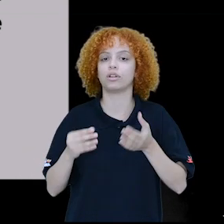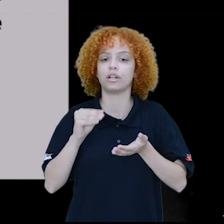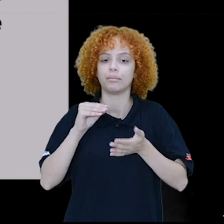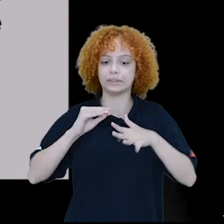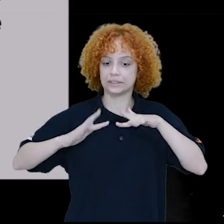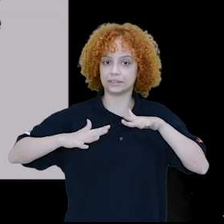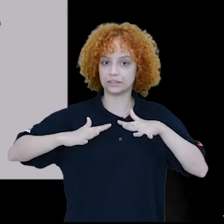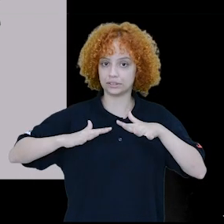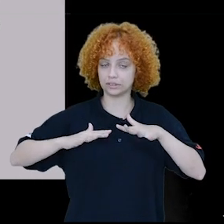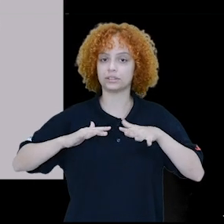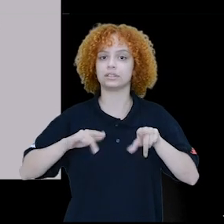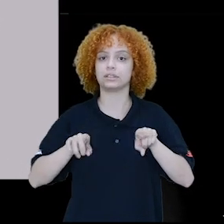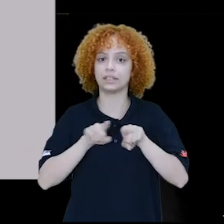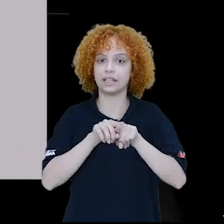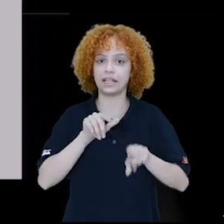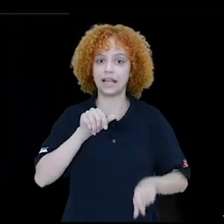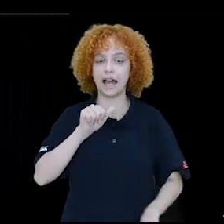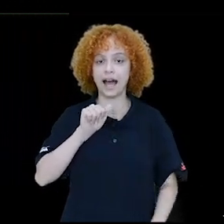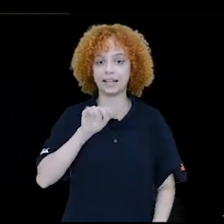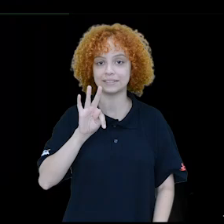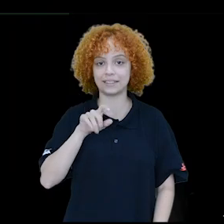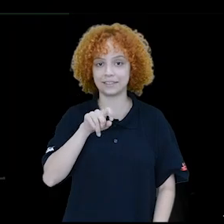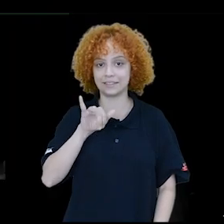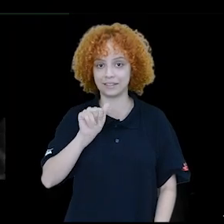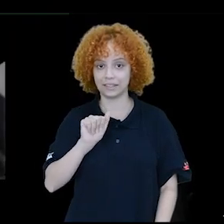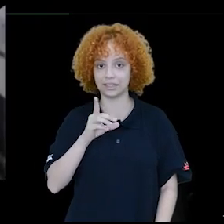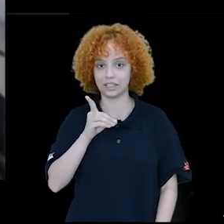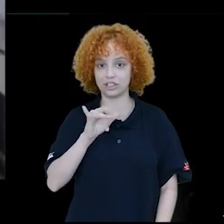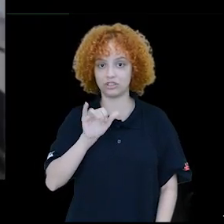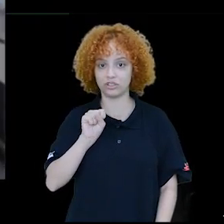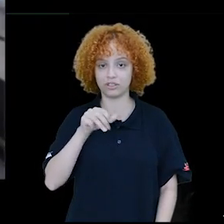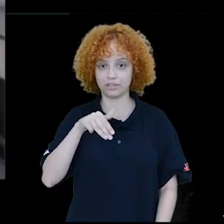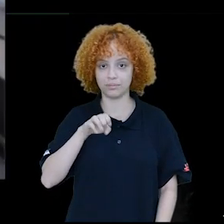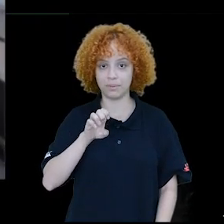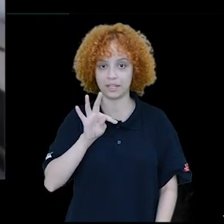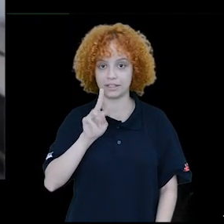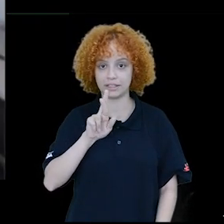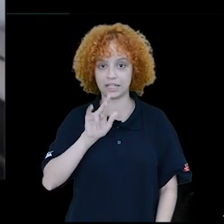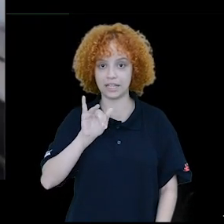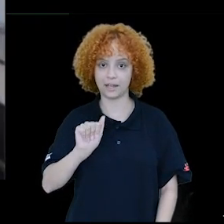de tremores, ataxia e dismetria.